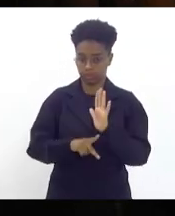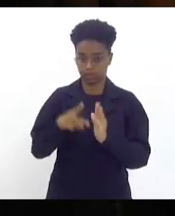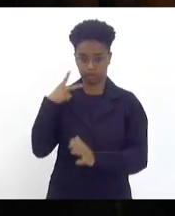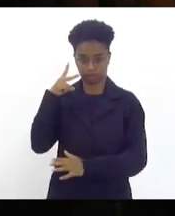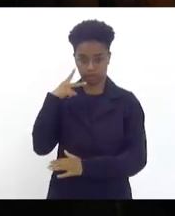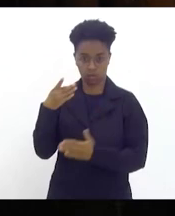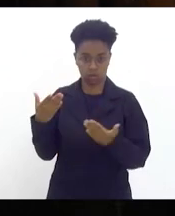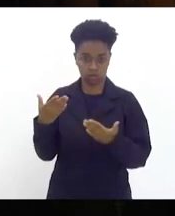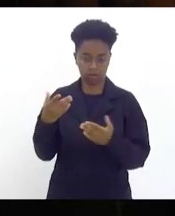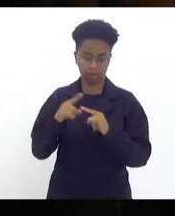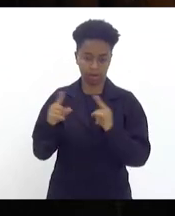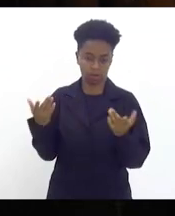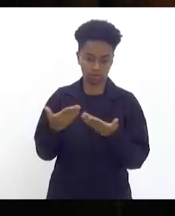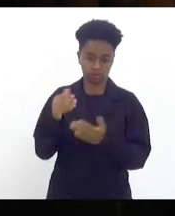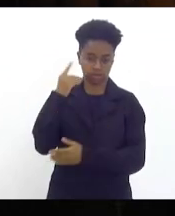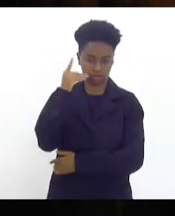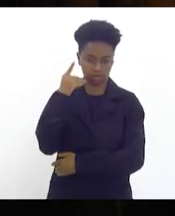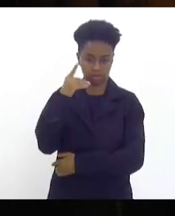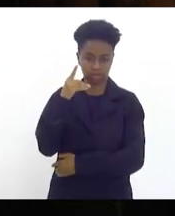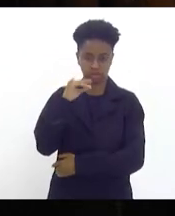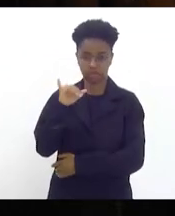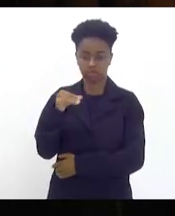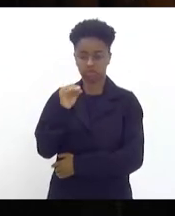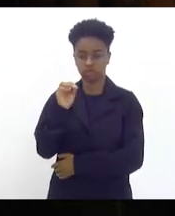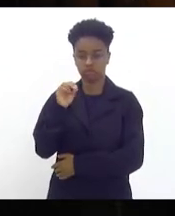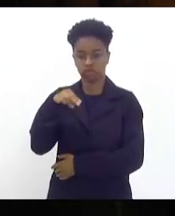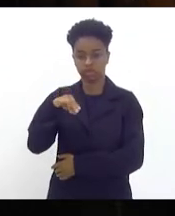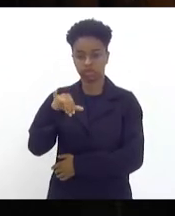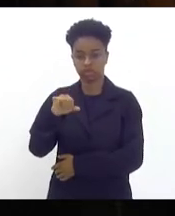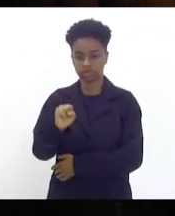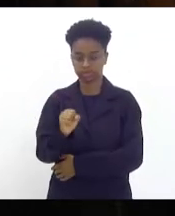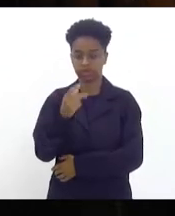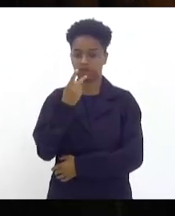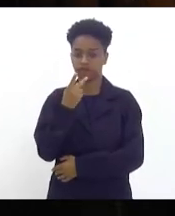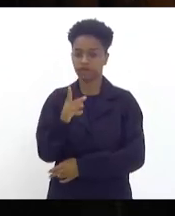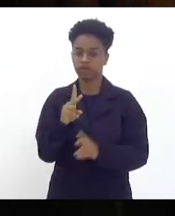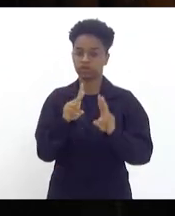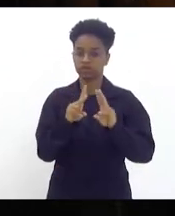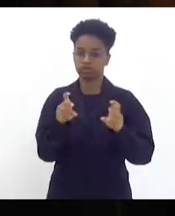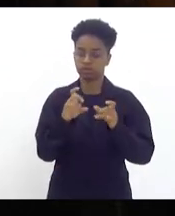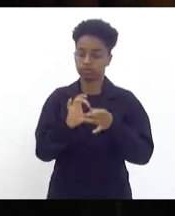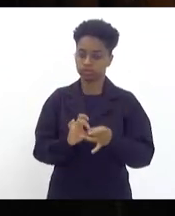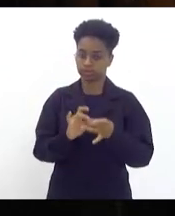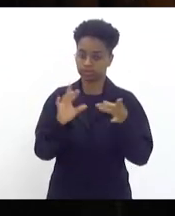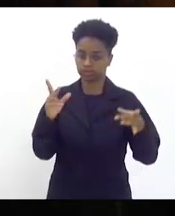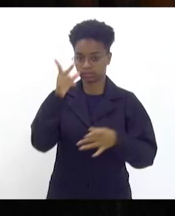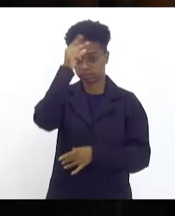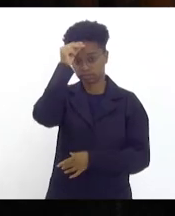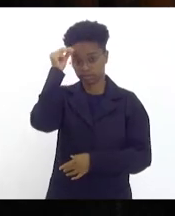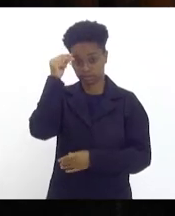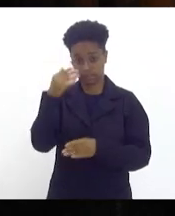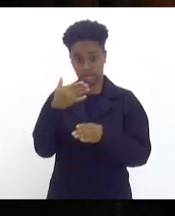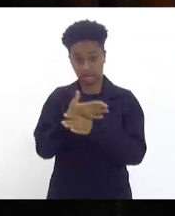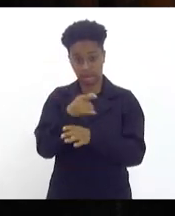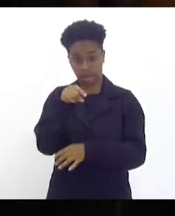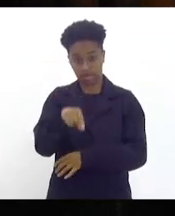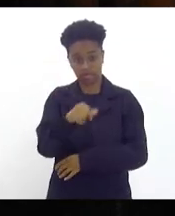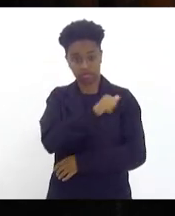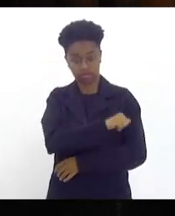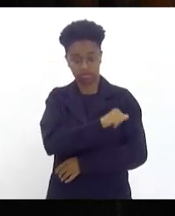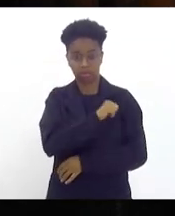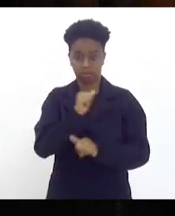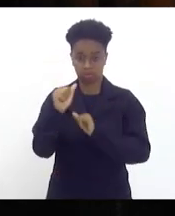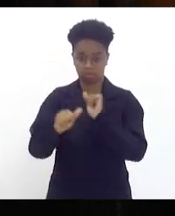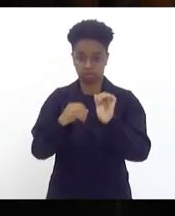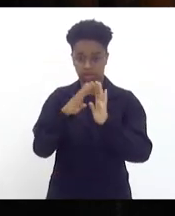hoje Deputado Joanes Moura ele fazia uma menção de autorizar ao prefeito da cidade do Rio de Janeiro a alteração da